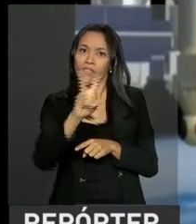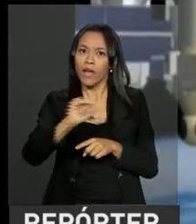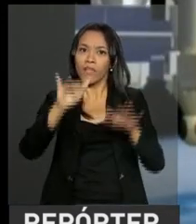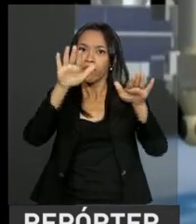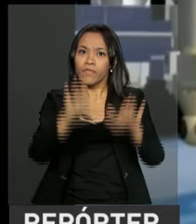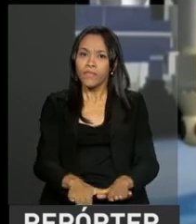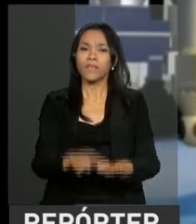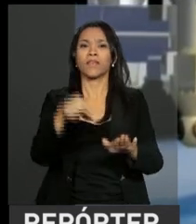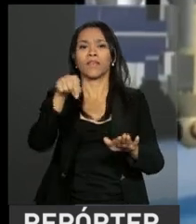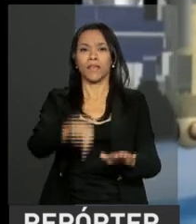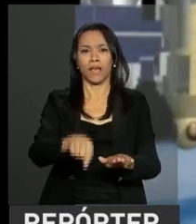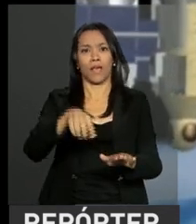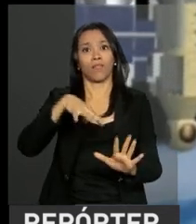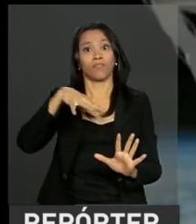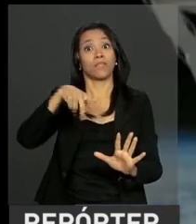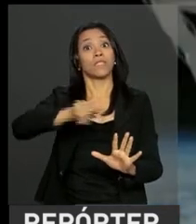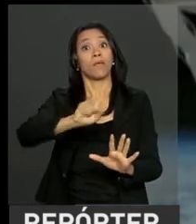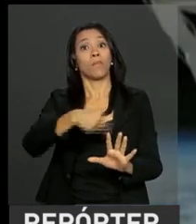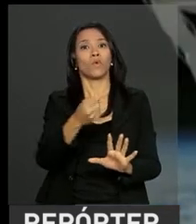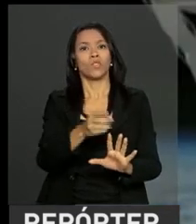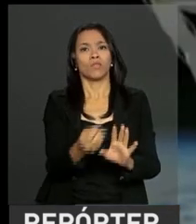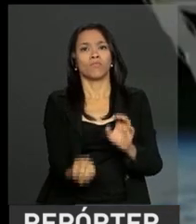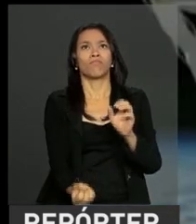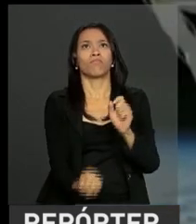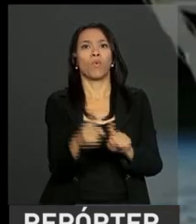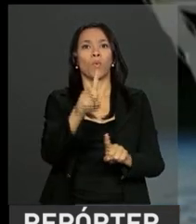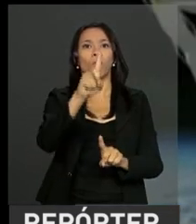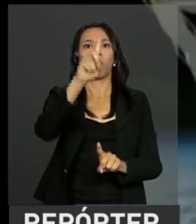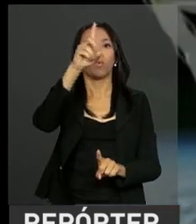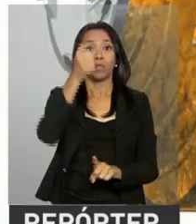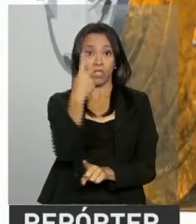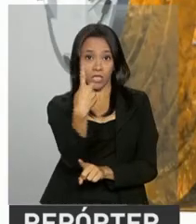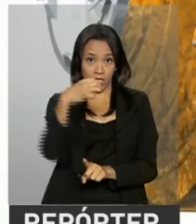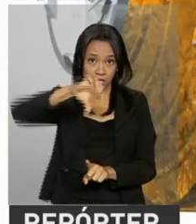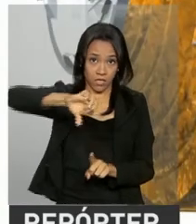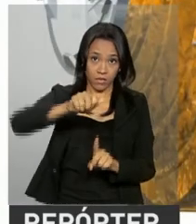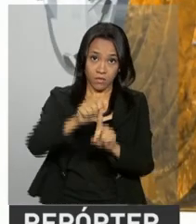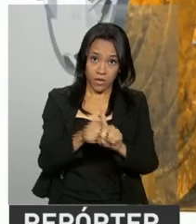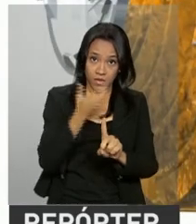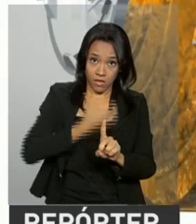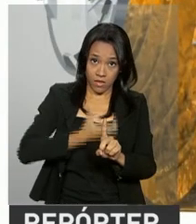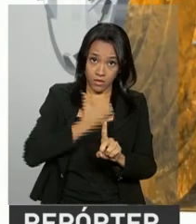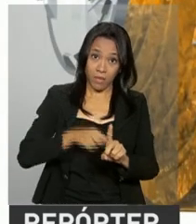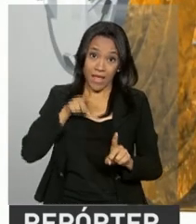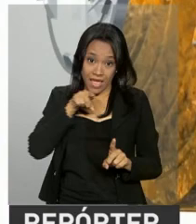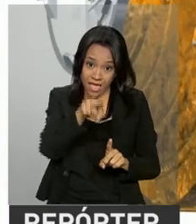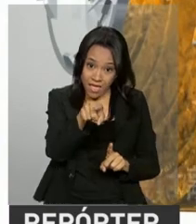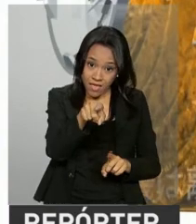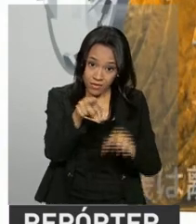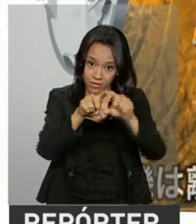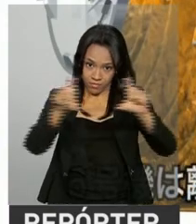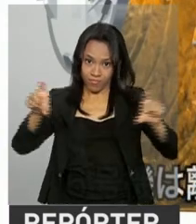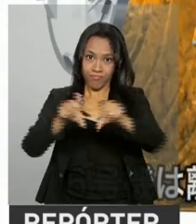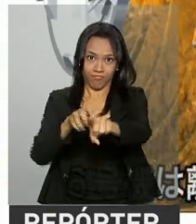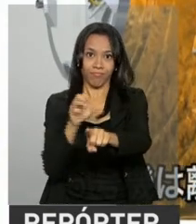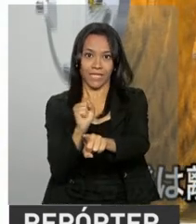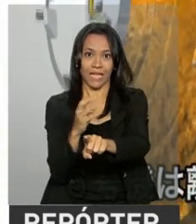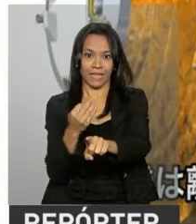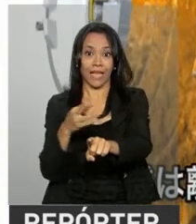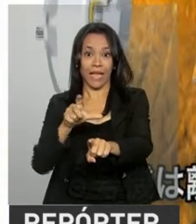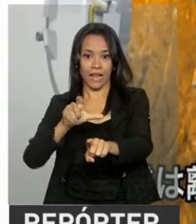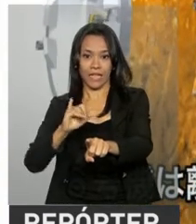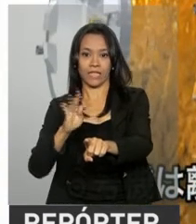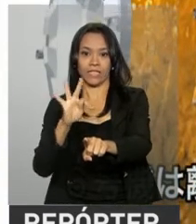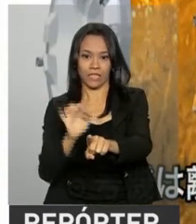e será colocado em órbita no dia 19 de dezembro o satélite da escola municipal presidente tancredo de almeida neves